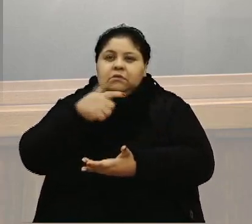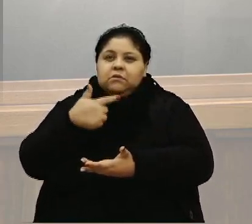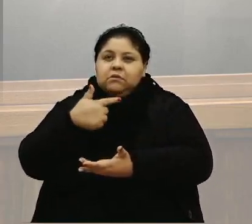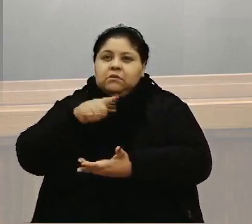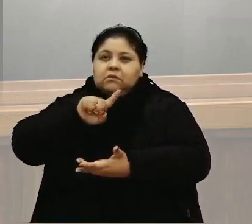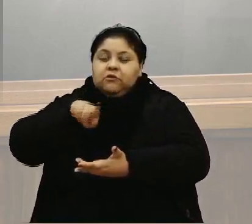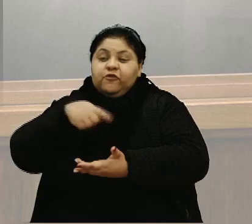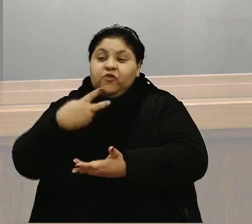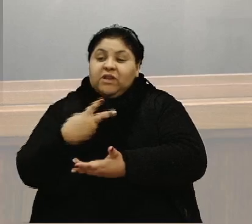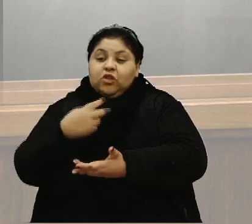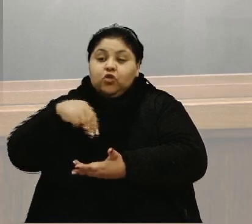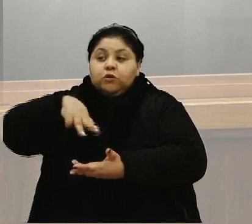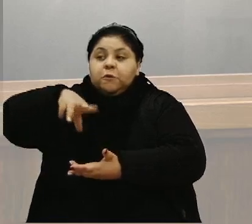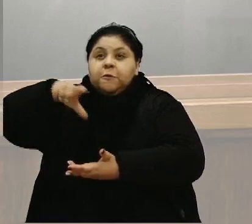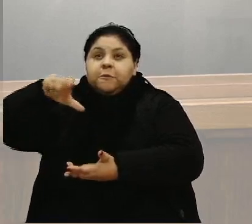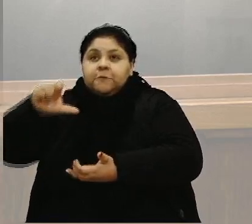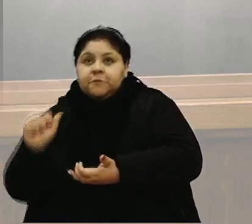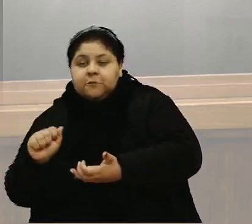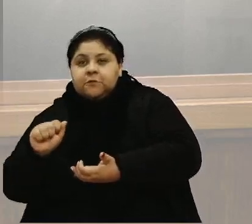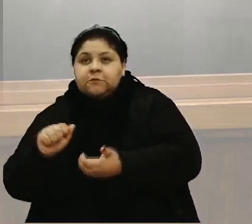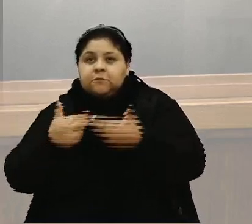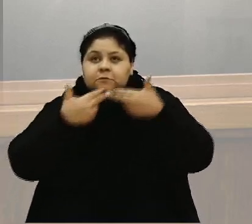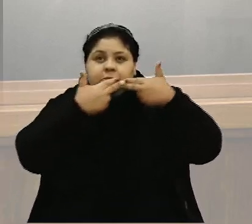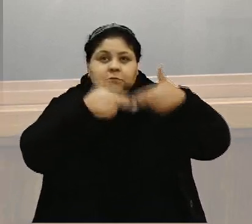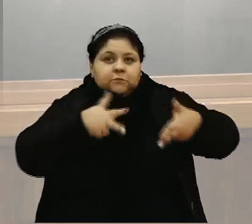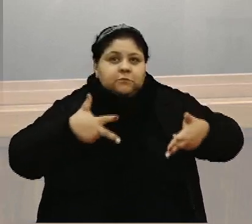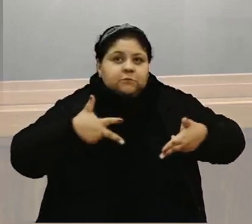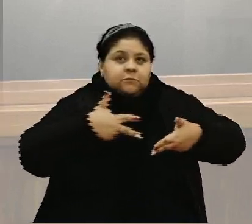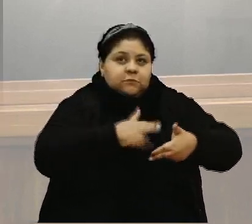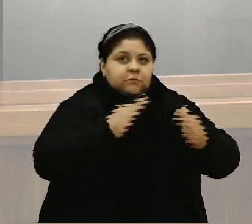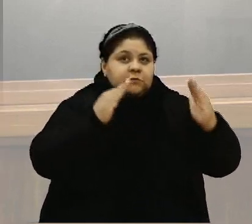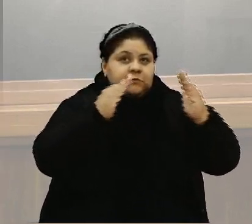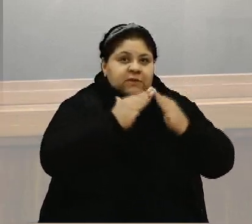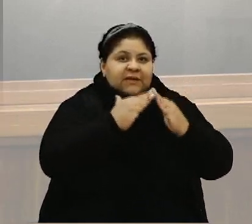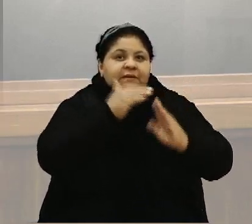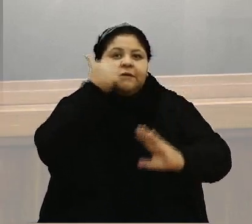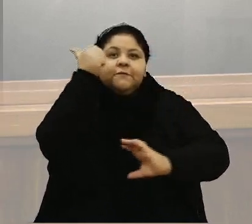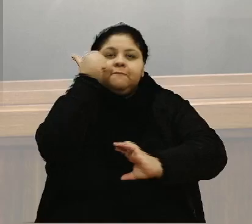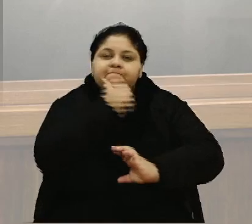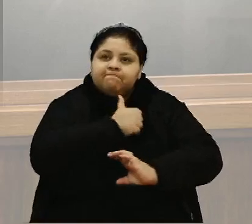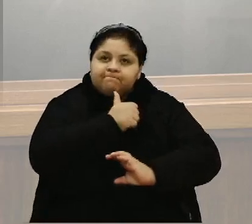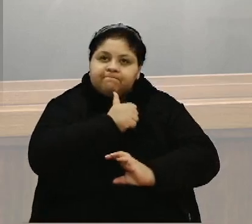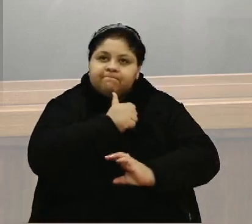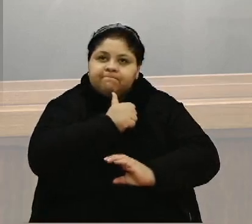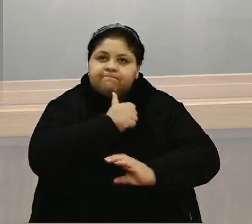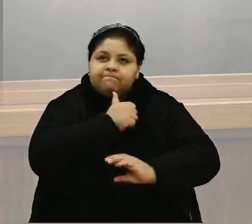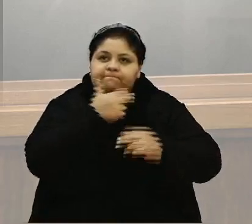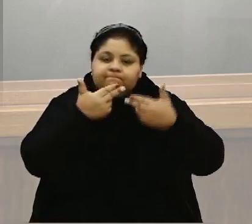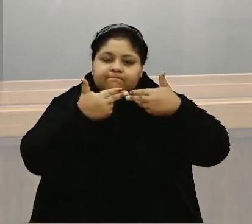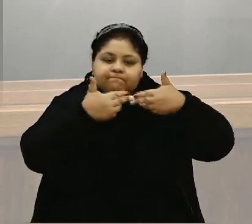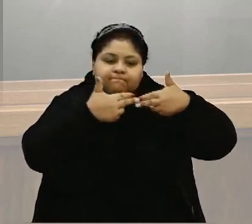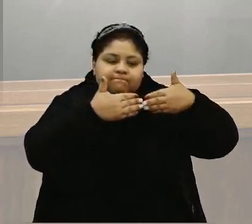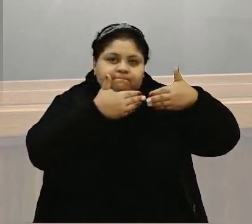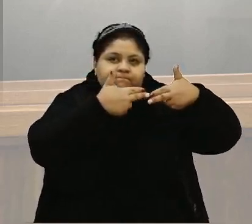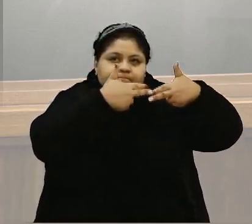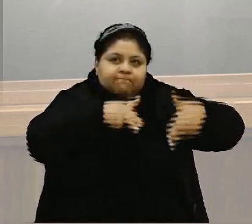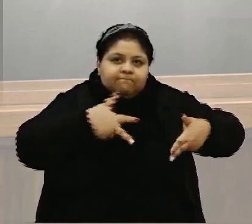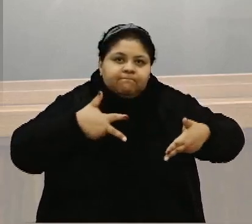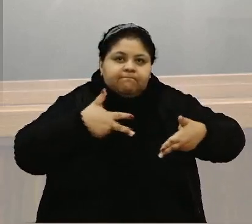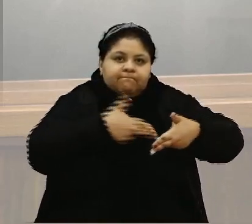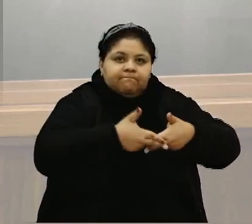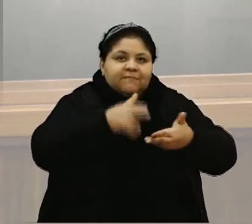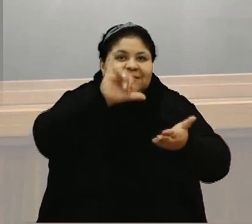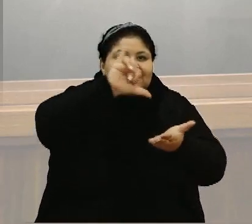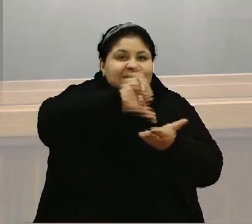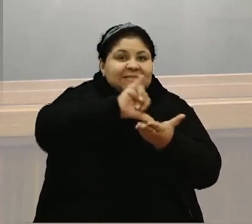57,2 milhões para a inauguração de casas das mulheres brasileiras, para a inauguração de centro de